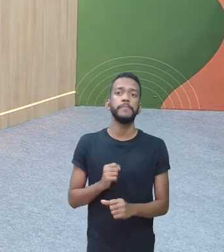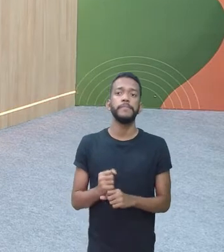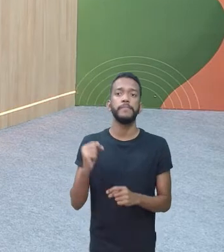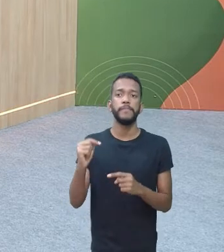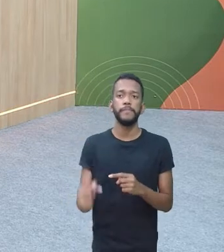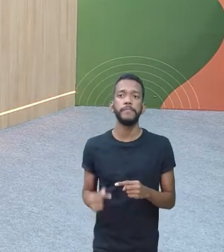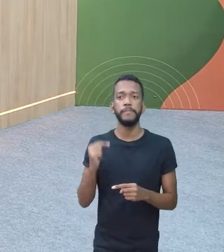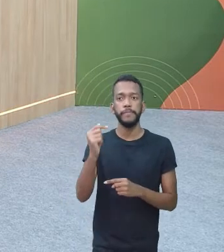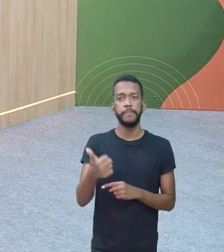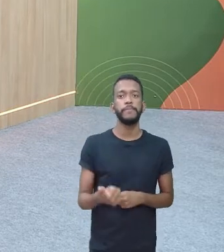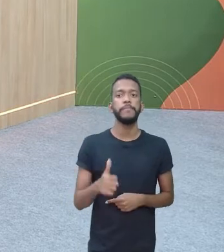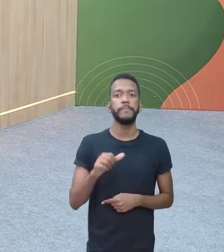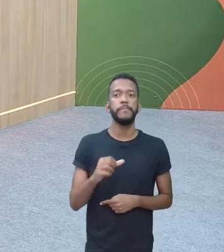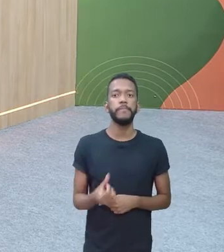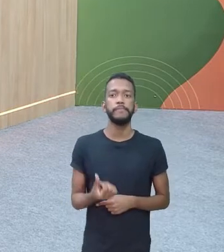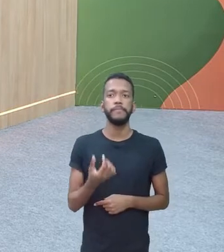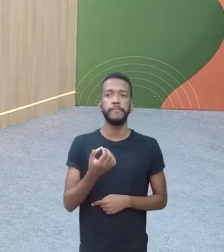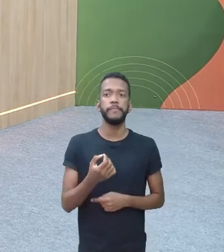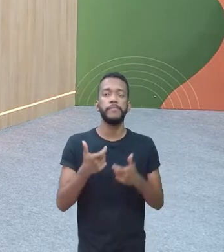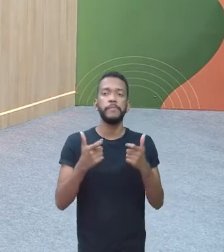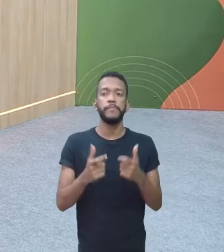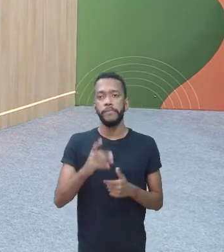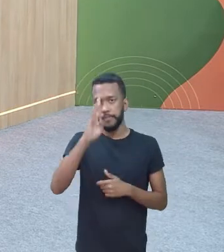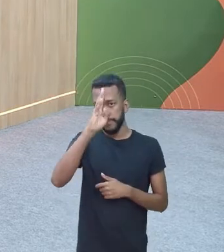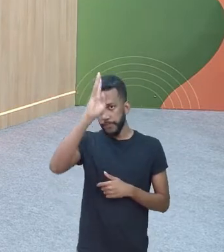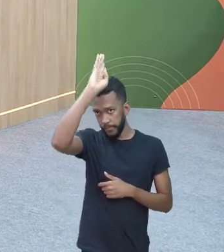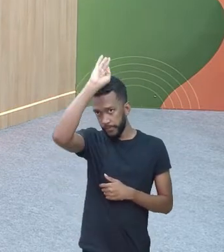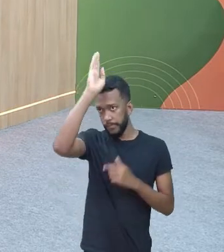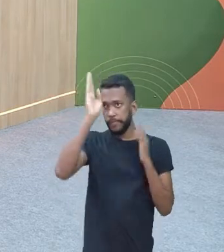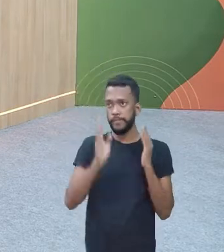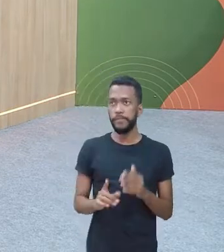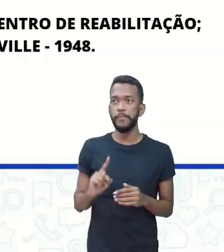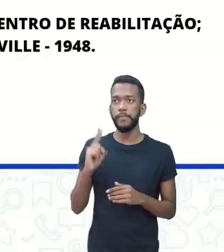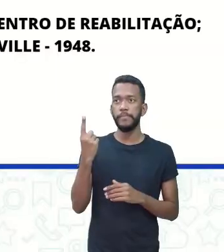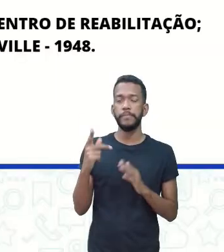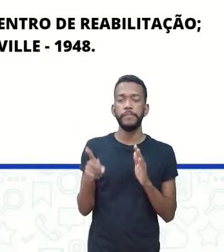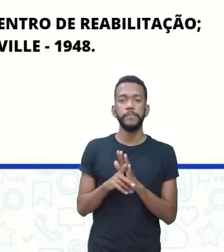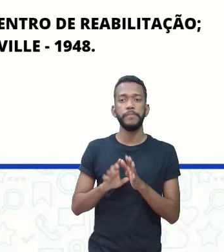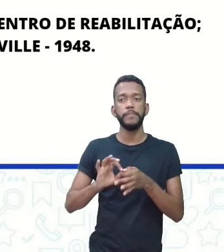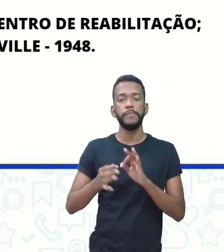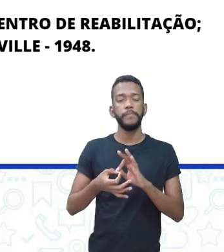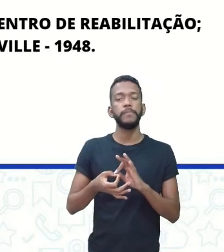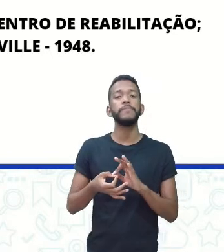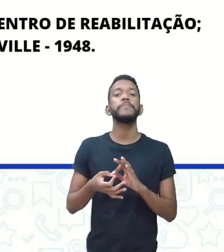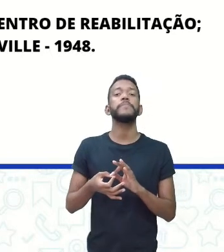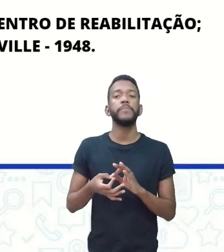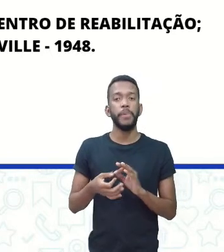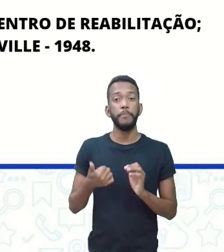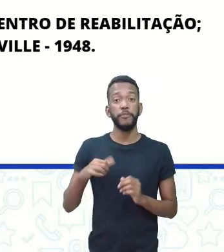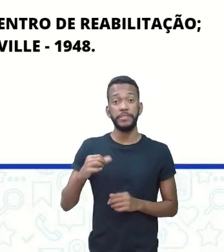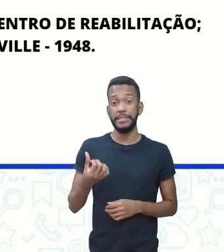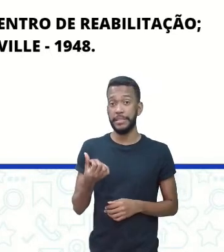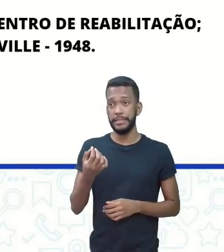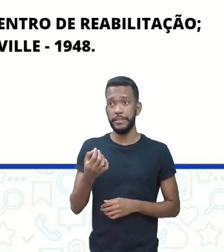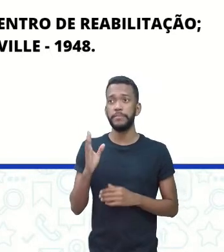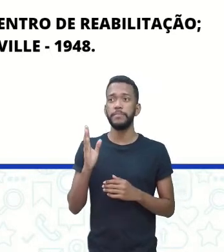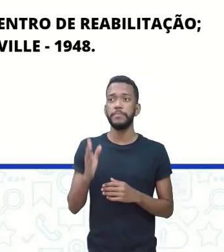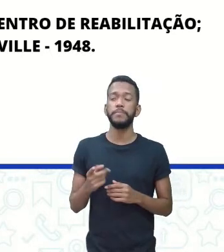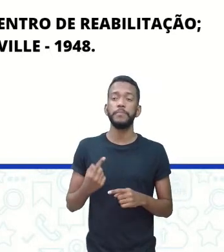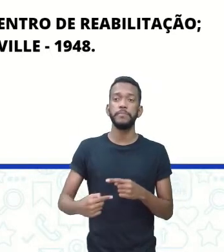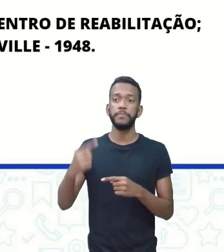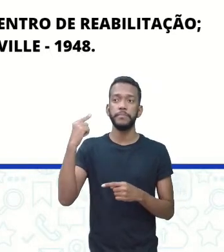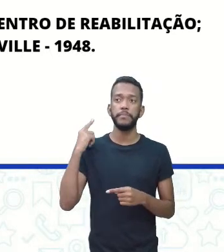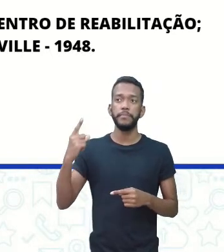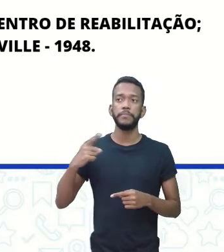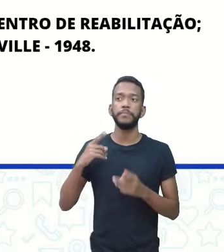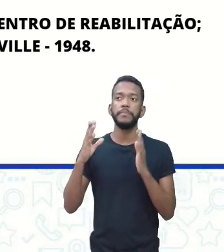né, em 1960, em Roma, aconteceu a primeira edição dos Jogos Paralímpicos. Então, antes, eles tinham uns